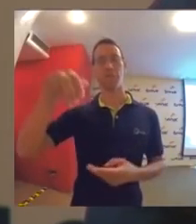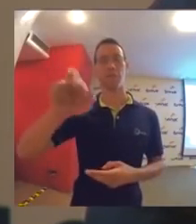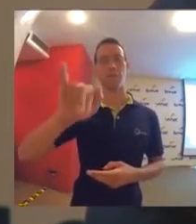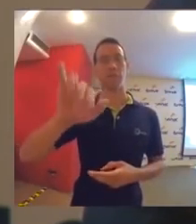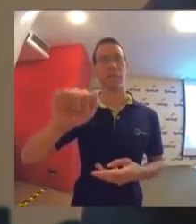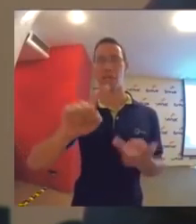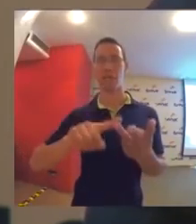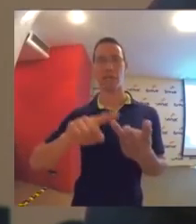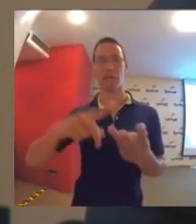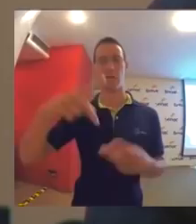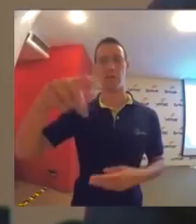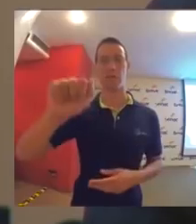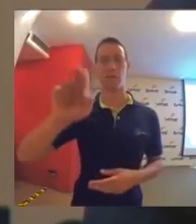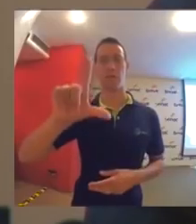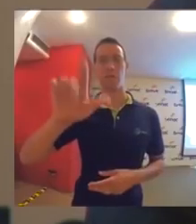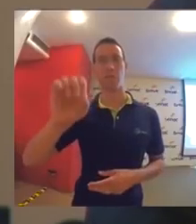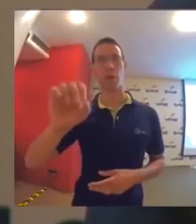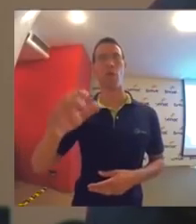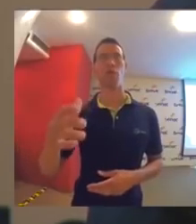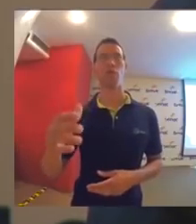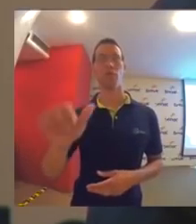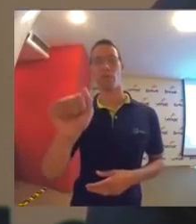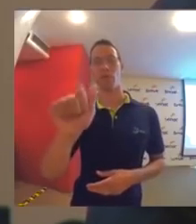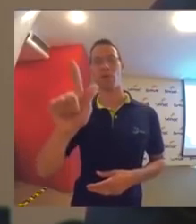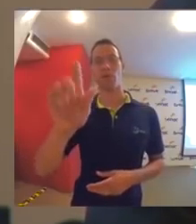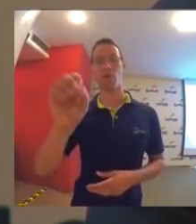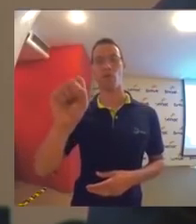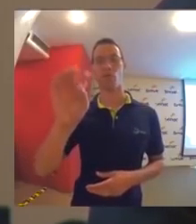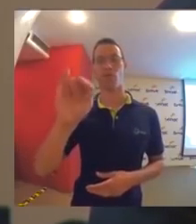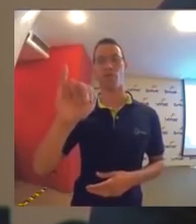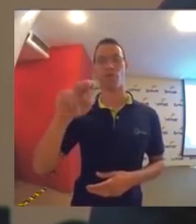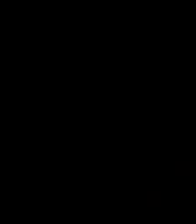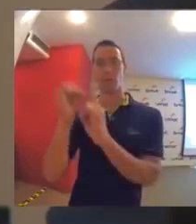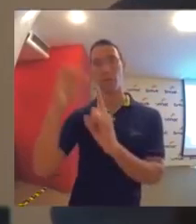Paulo Freire, Agostinho da Silva e outros.